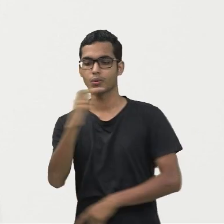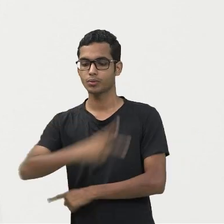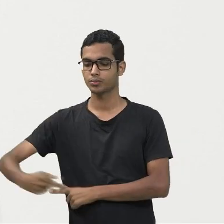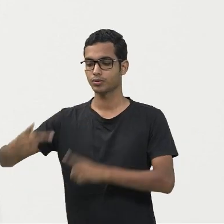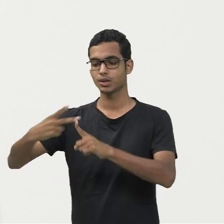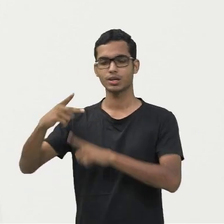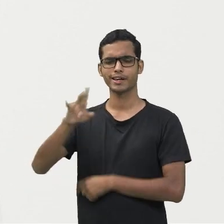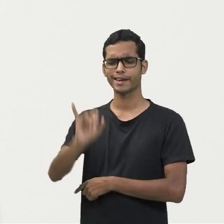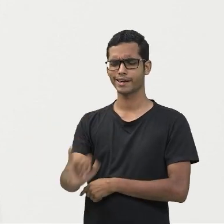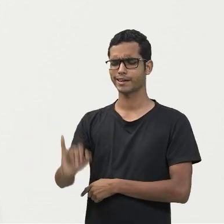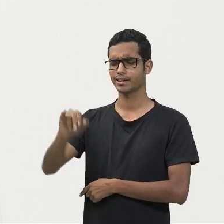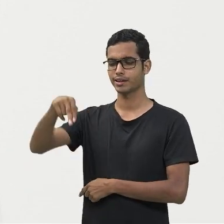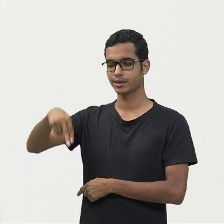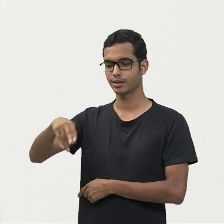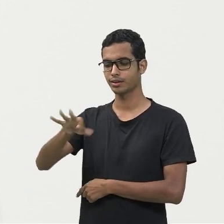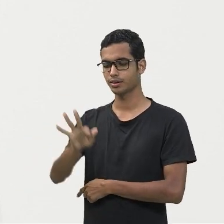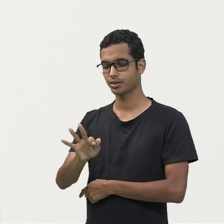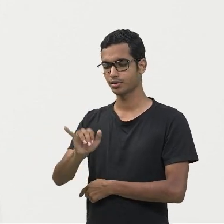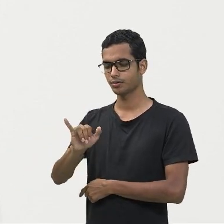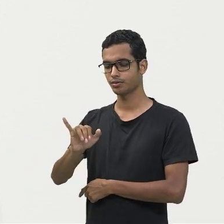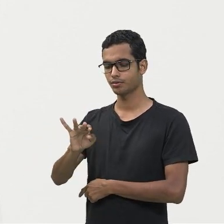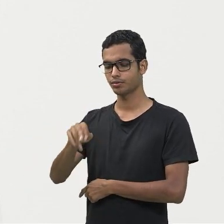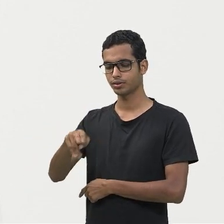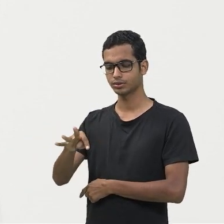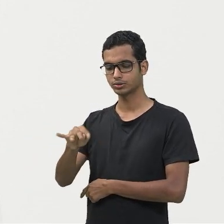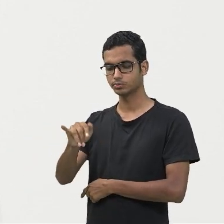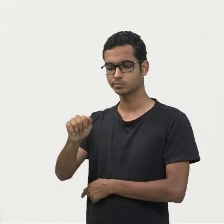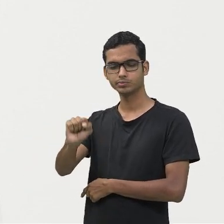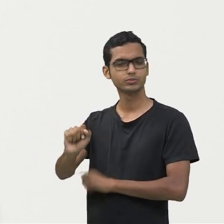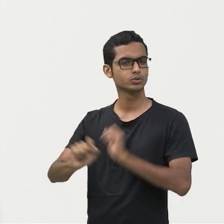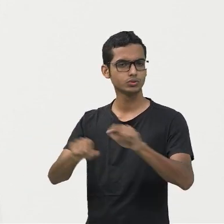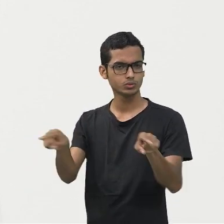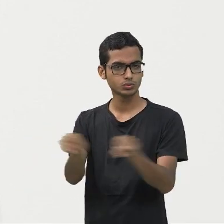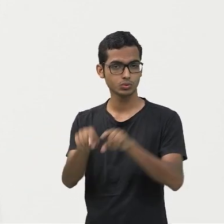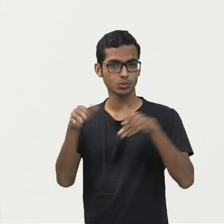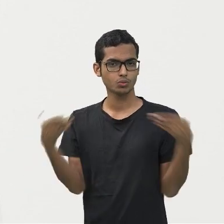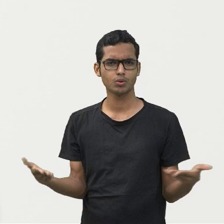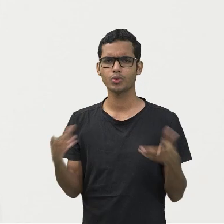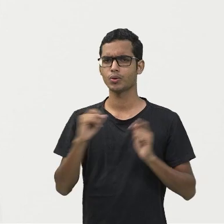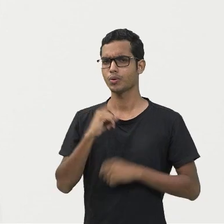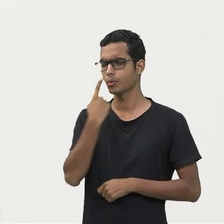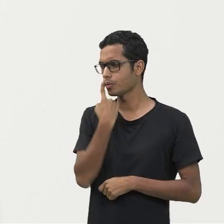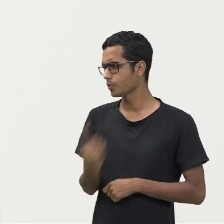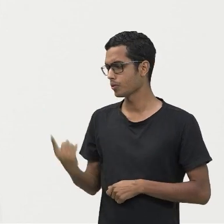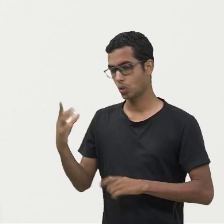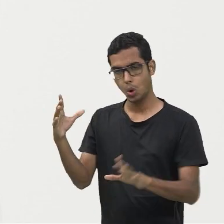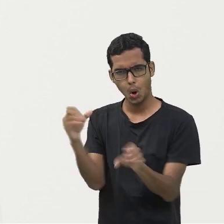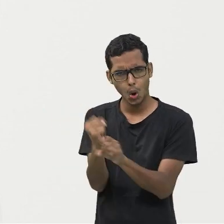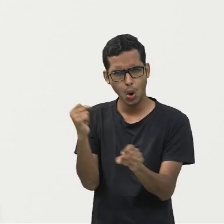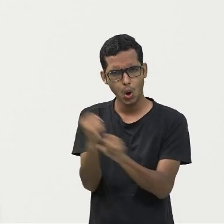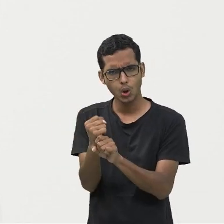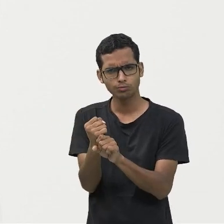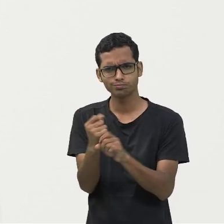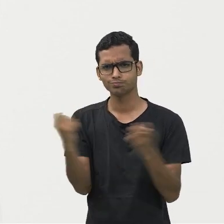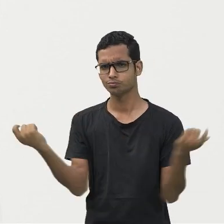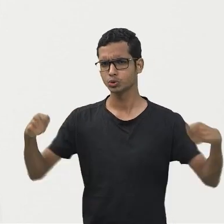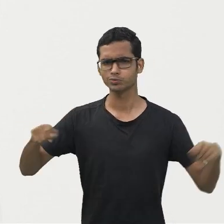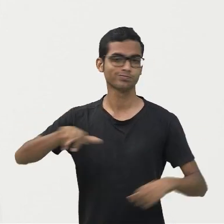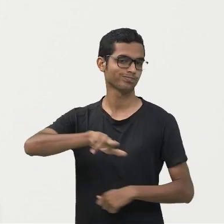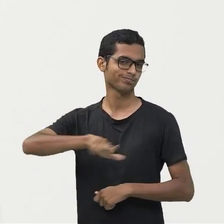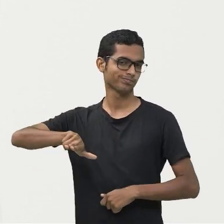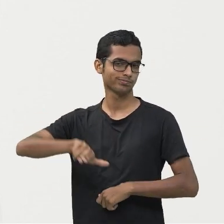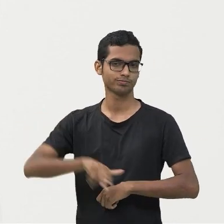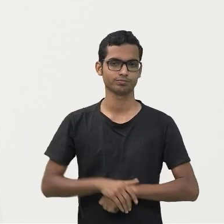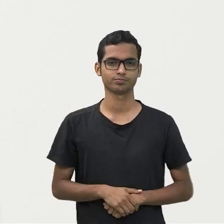ser infinitas, ok? Quando não é possível contar os